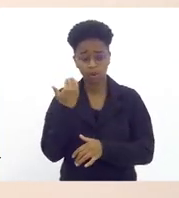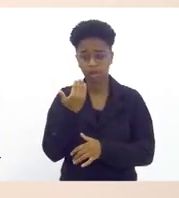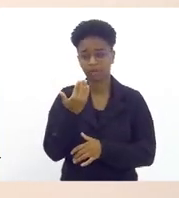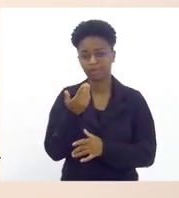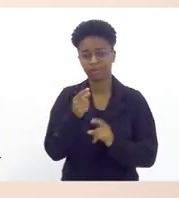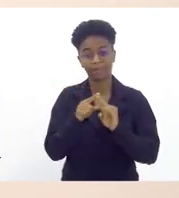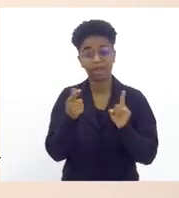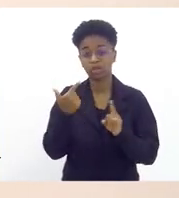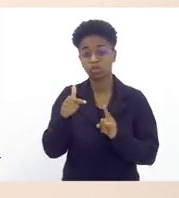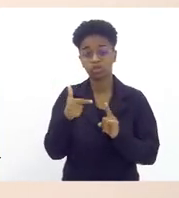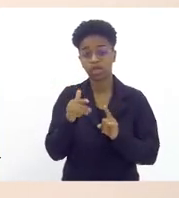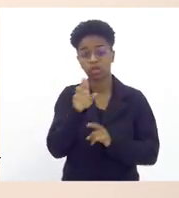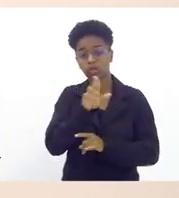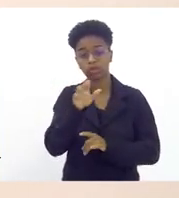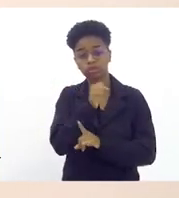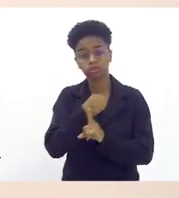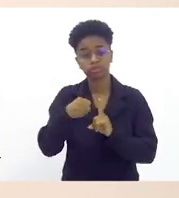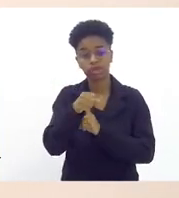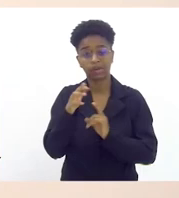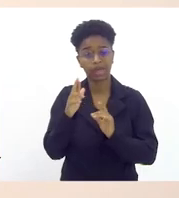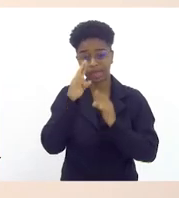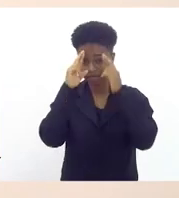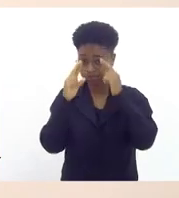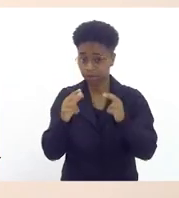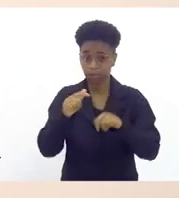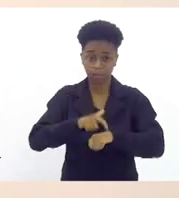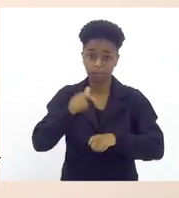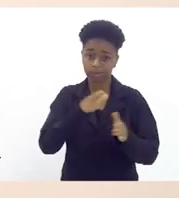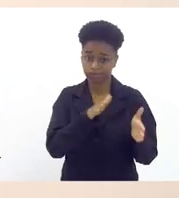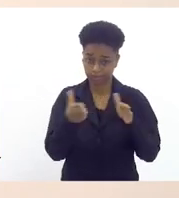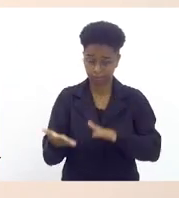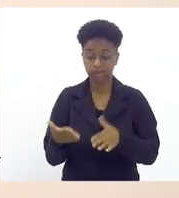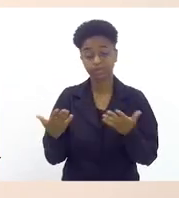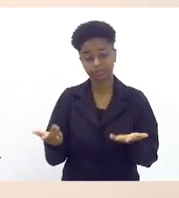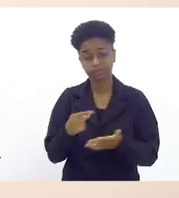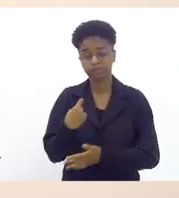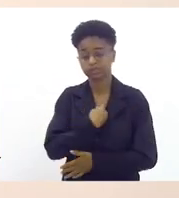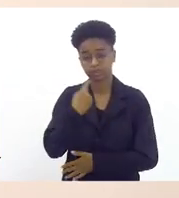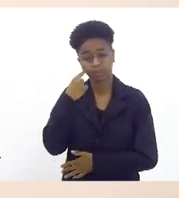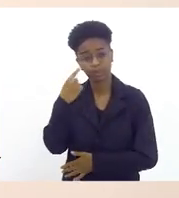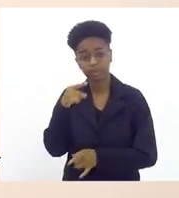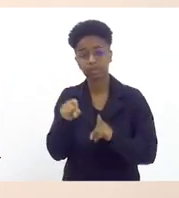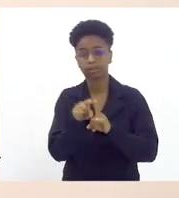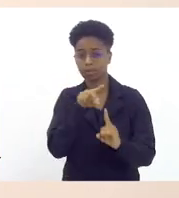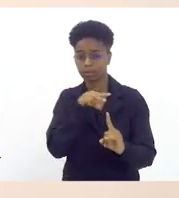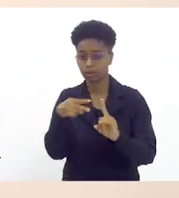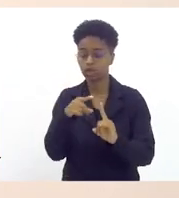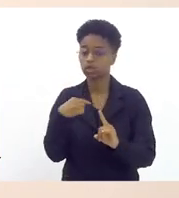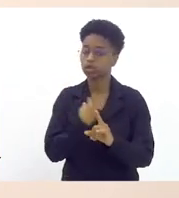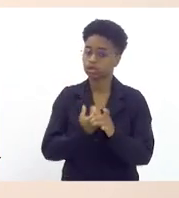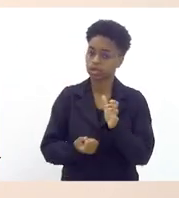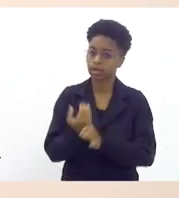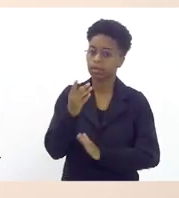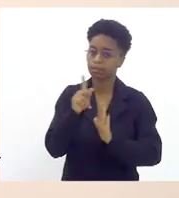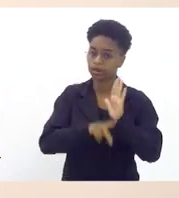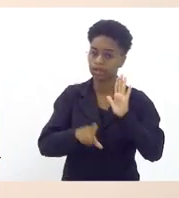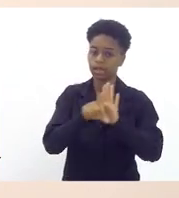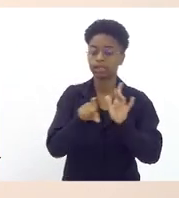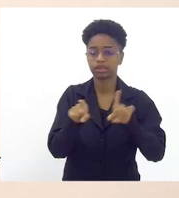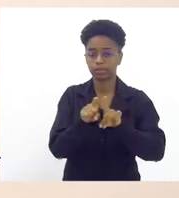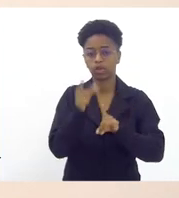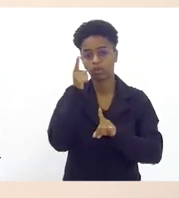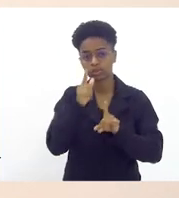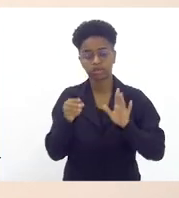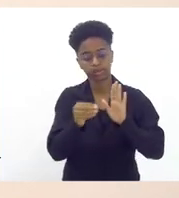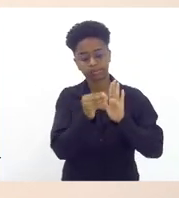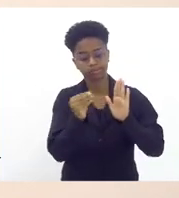não tem um nome social respeitado nem na hora ali da partida. Então, a gente pensando nessa perspectiva, a gente fez esse projeto de lei também para garantir o nome social